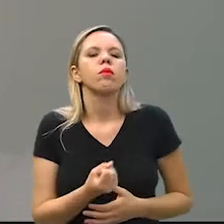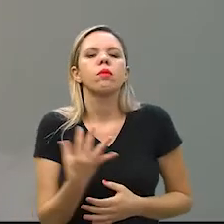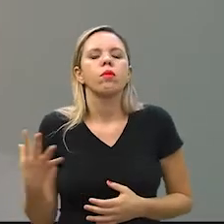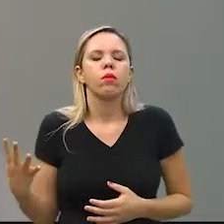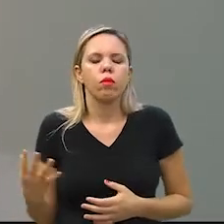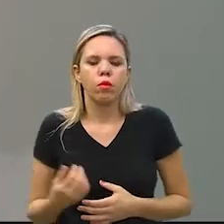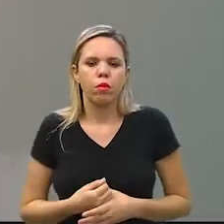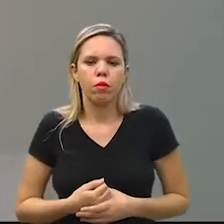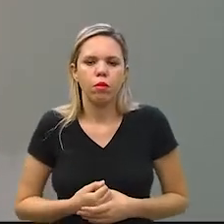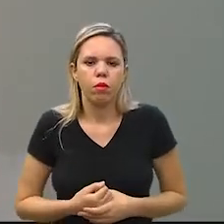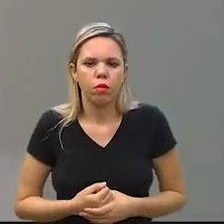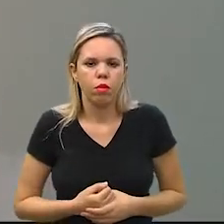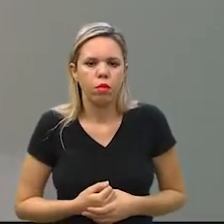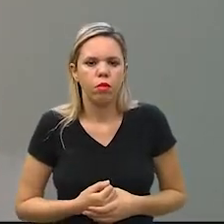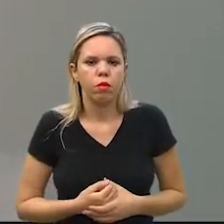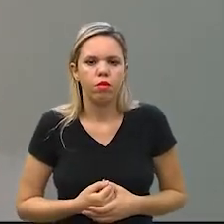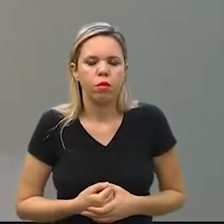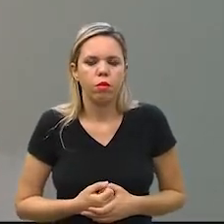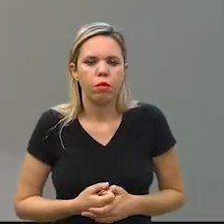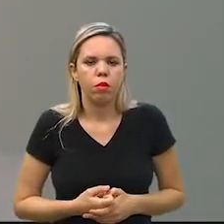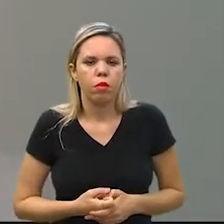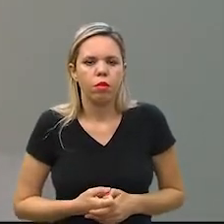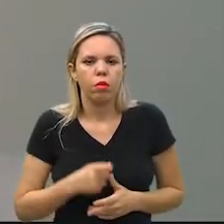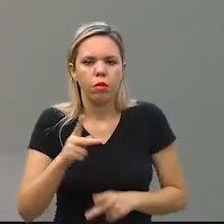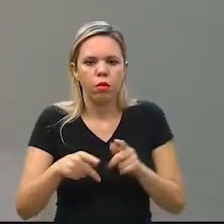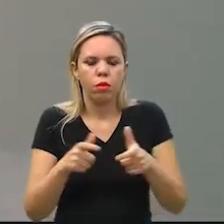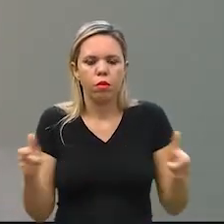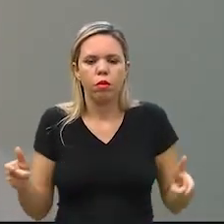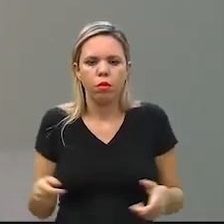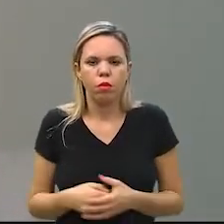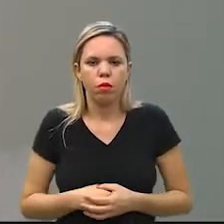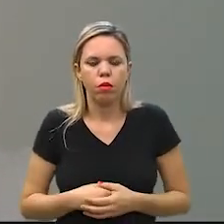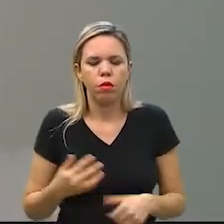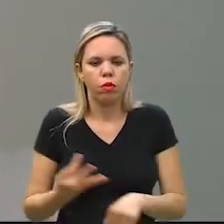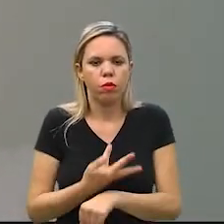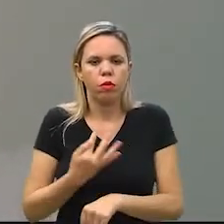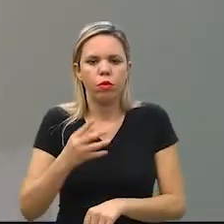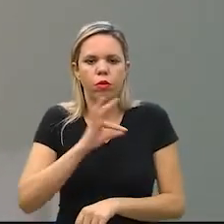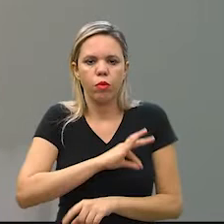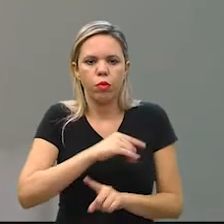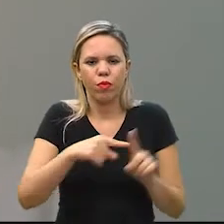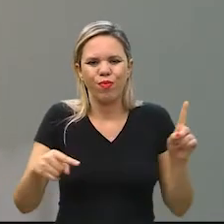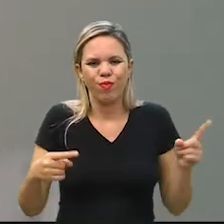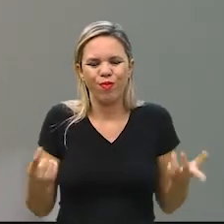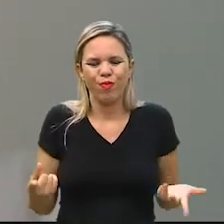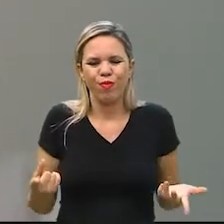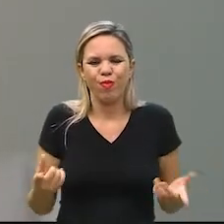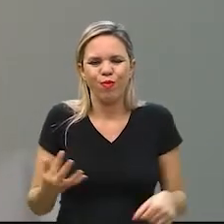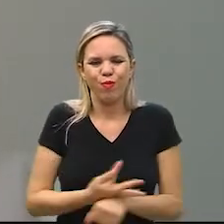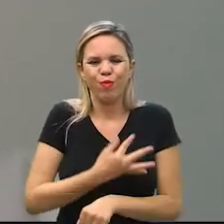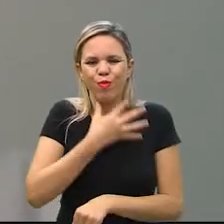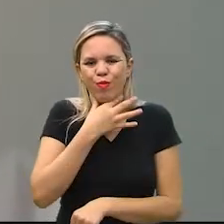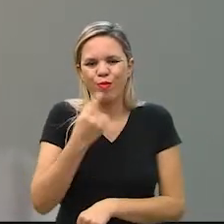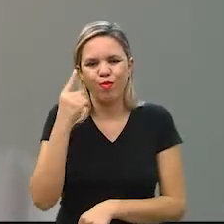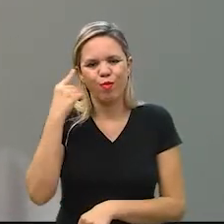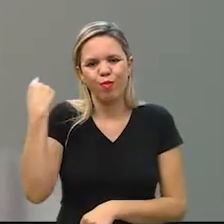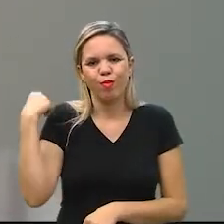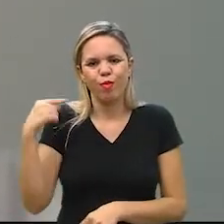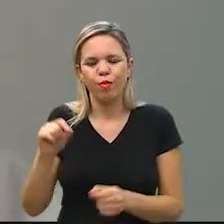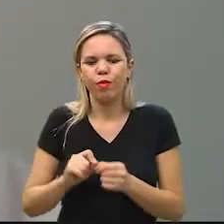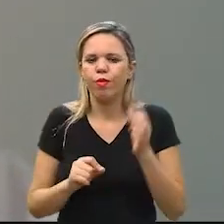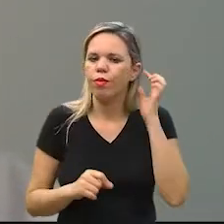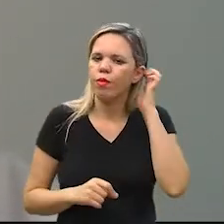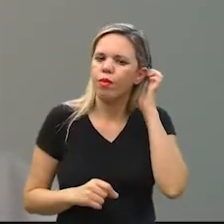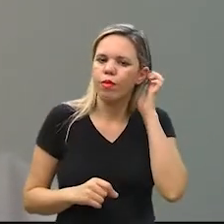uma parcela considerável da população tem sobrevivido com meio salário mínimo. Eu, há poucos dias, estava fazendo